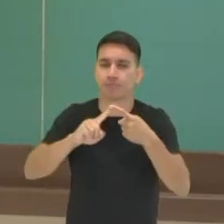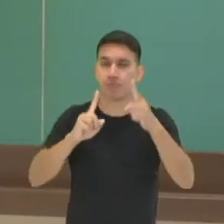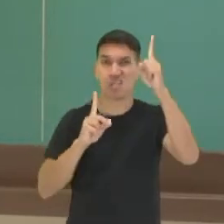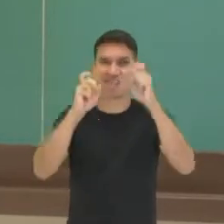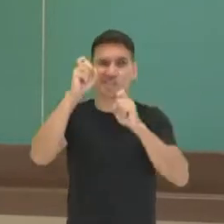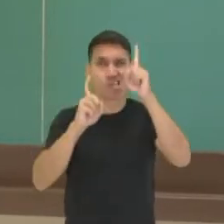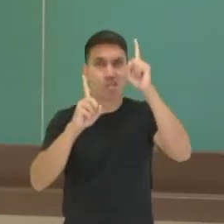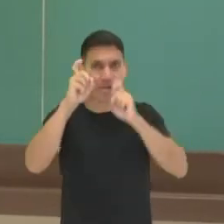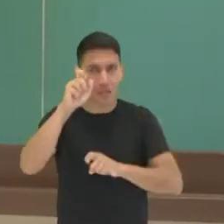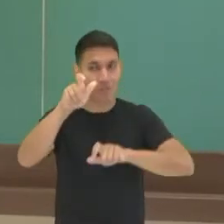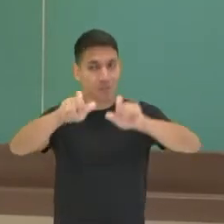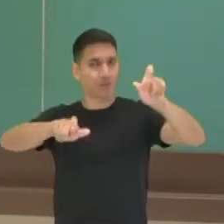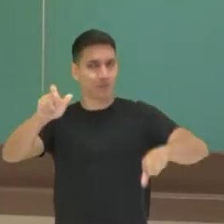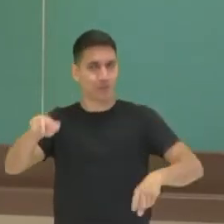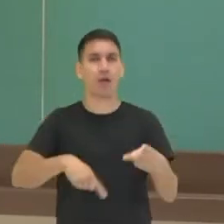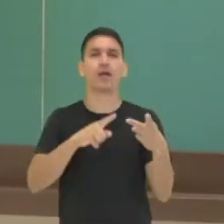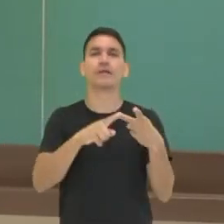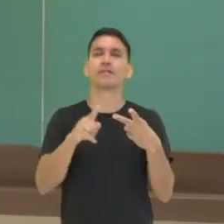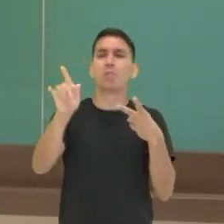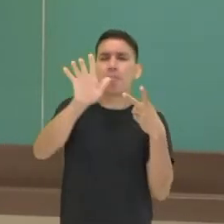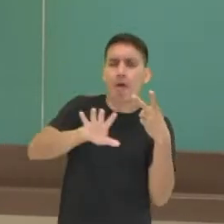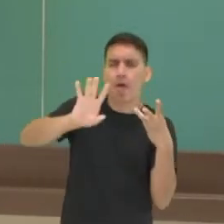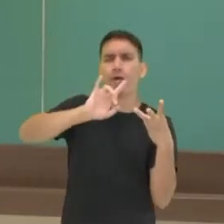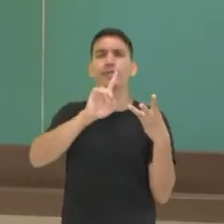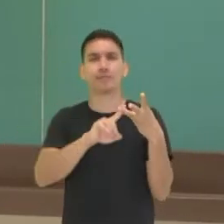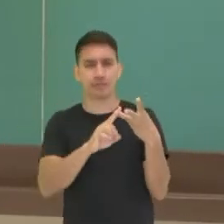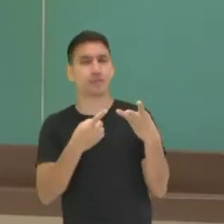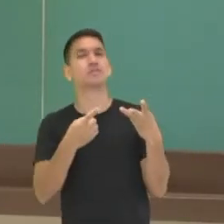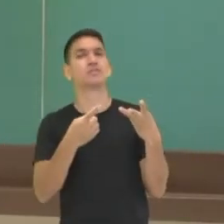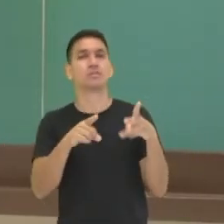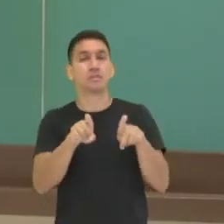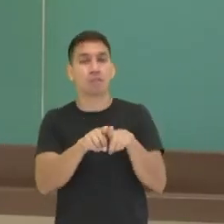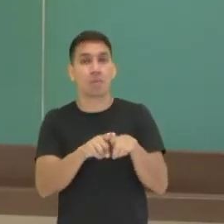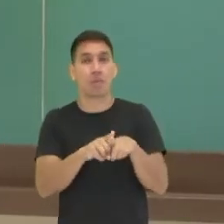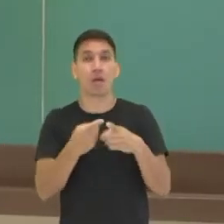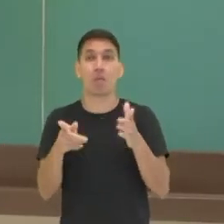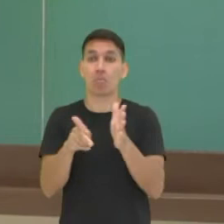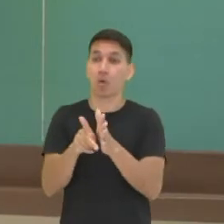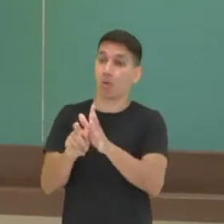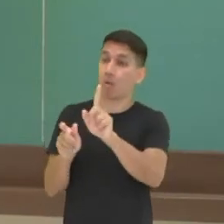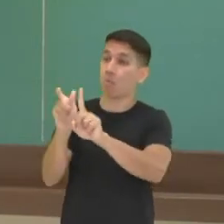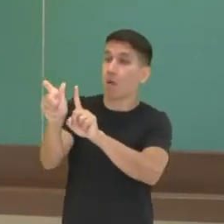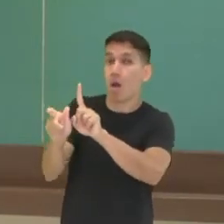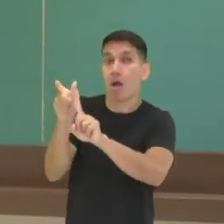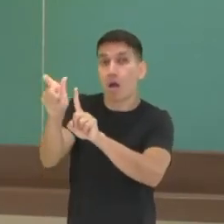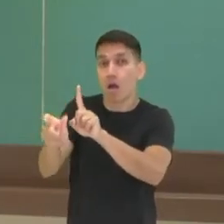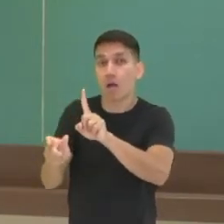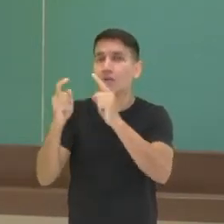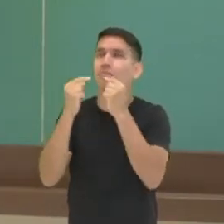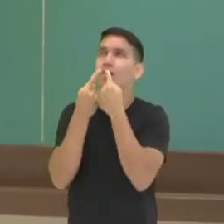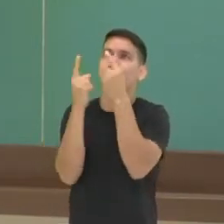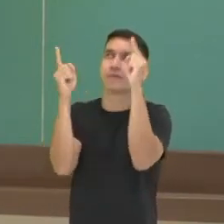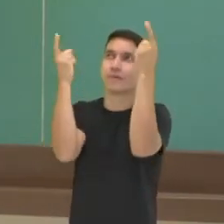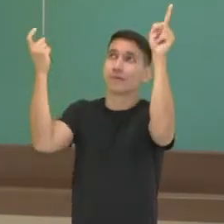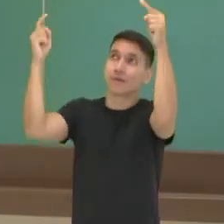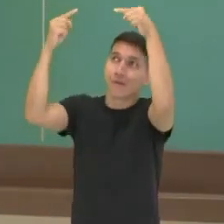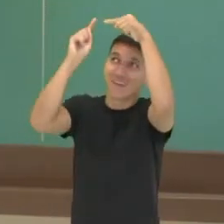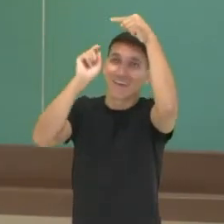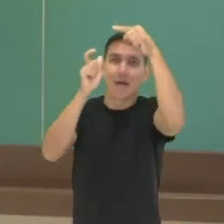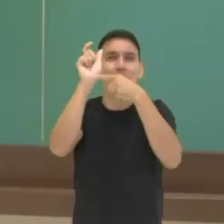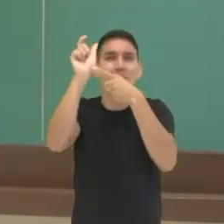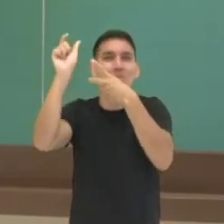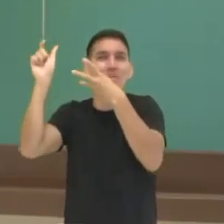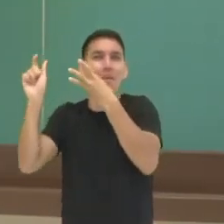dos personagens, das ilustrações, dos desenhos, né, da linguagem verbal que está ali dentro dos balões, que são as